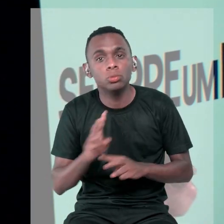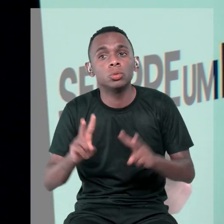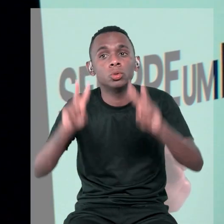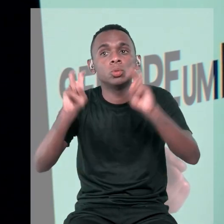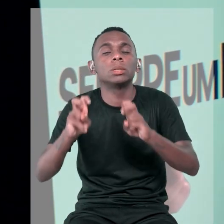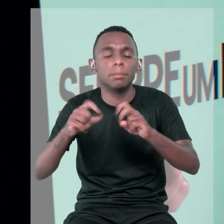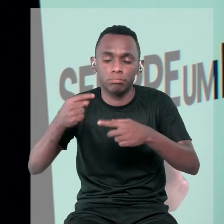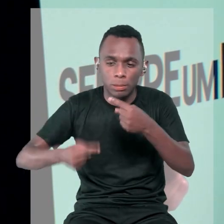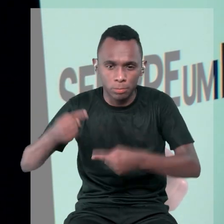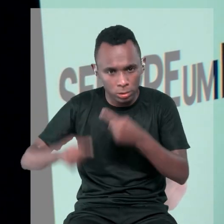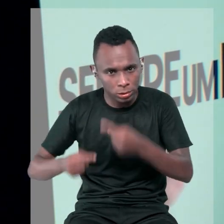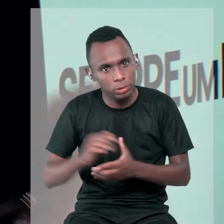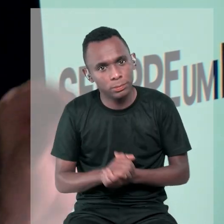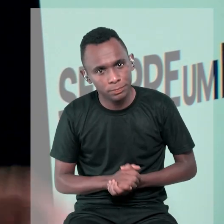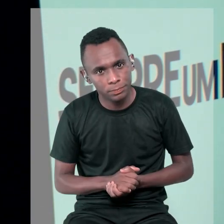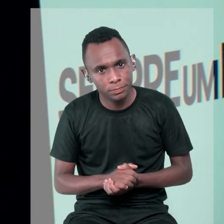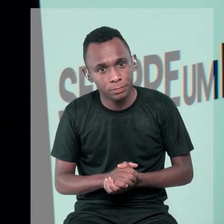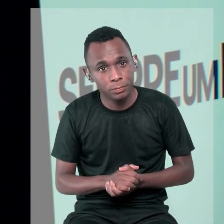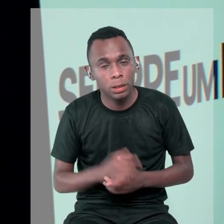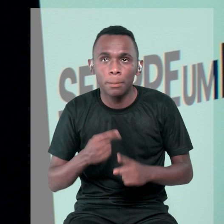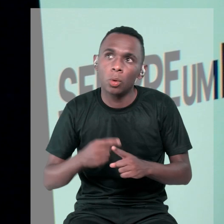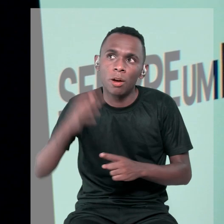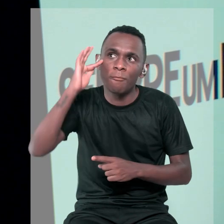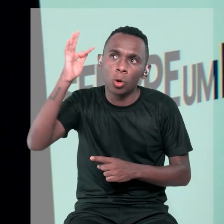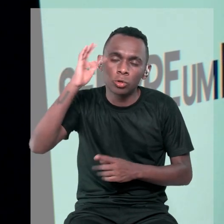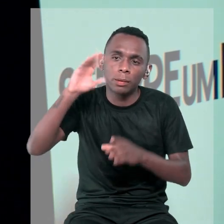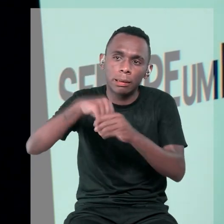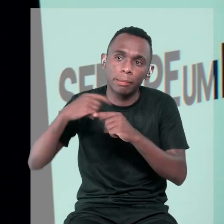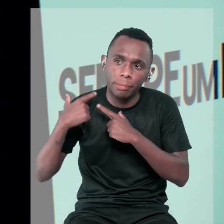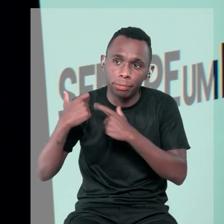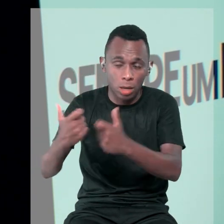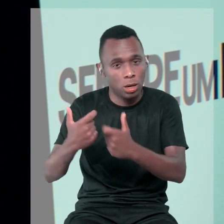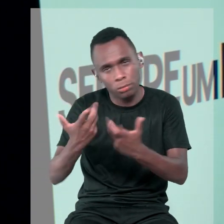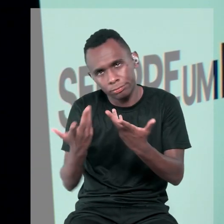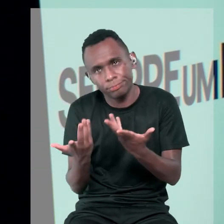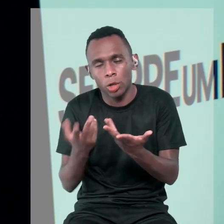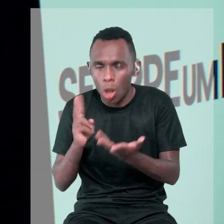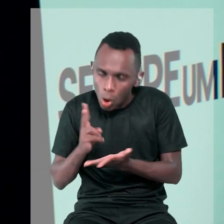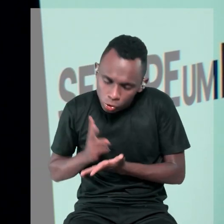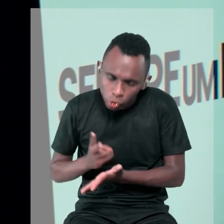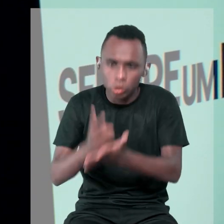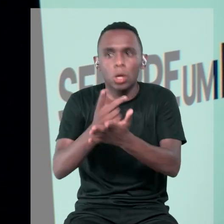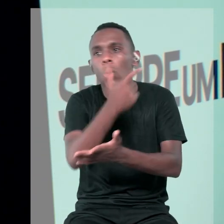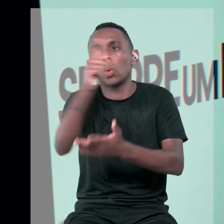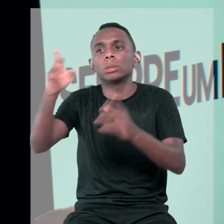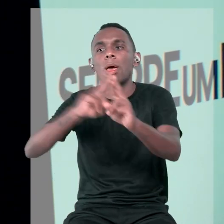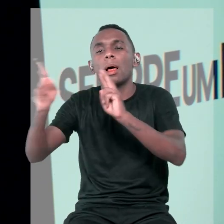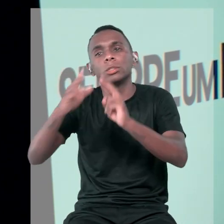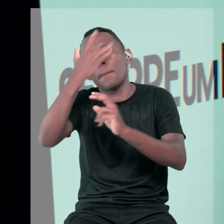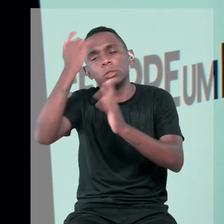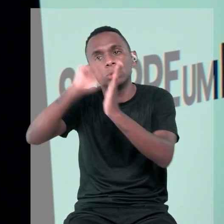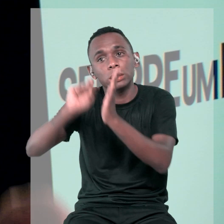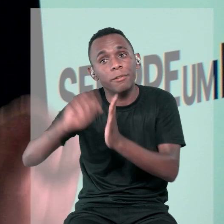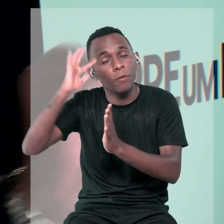política. Porque uma filosofia da guerra, aqui eu estou, claro, seguindo outros pensadores, né, mas uma filosofia da guerra